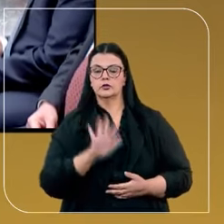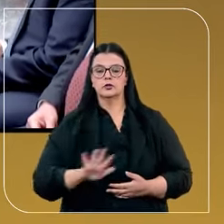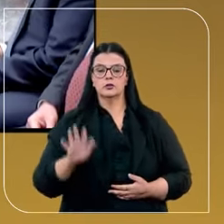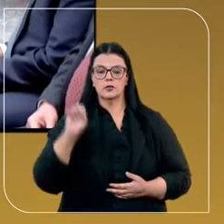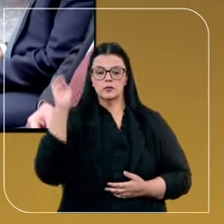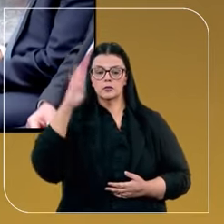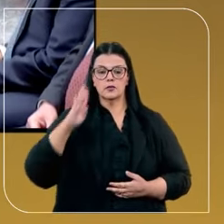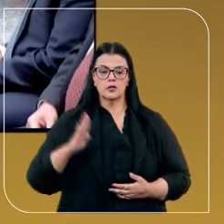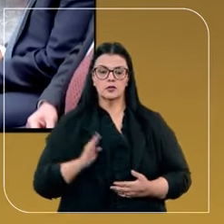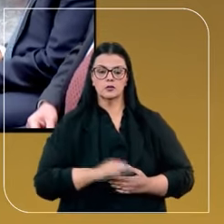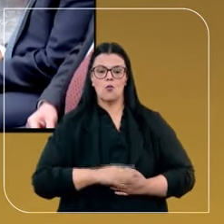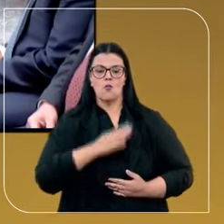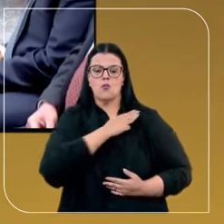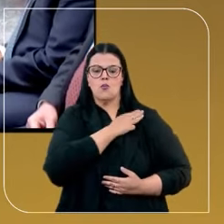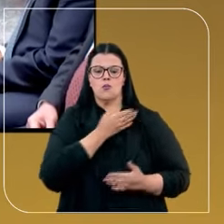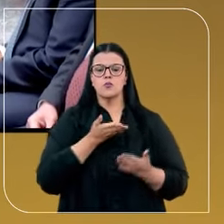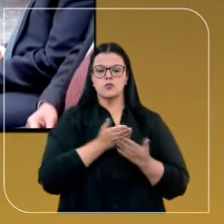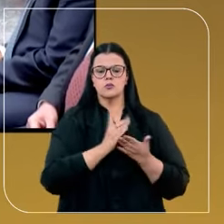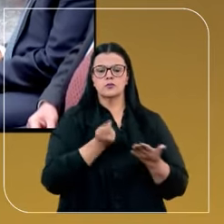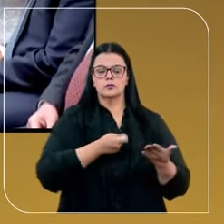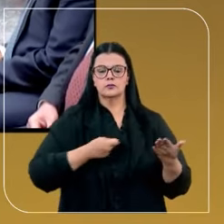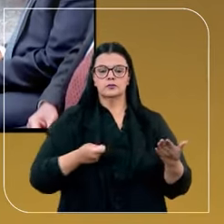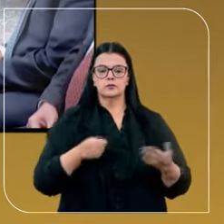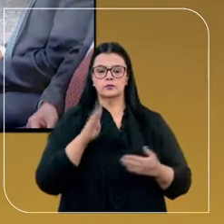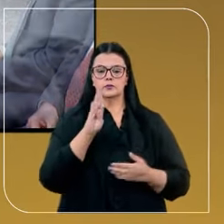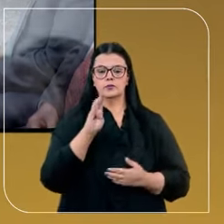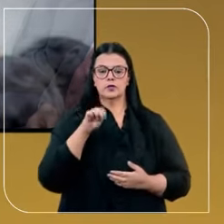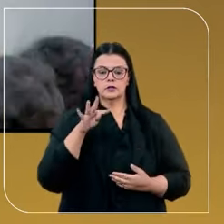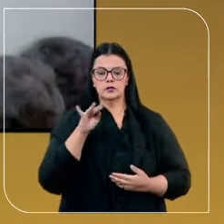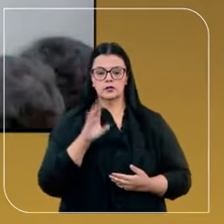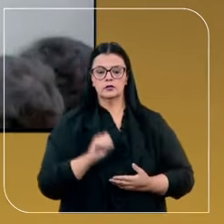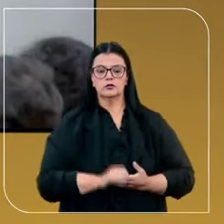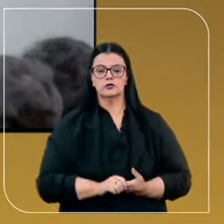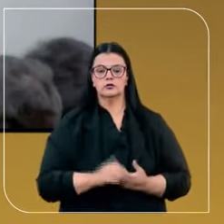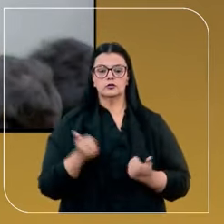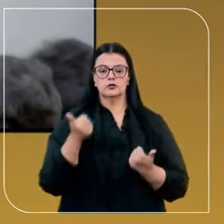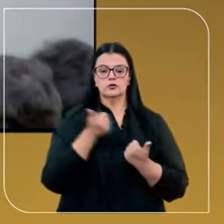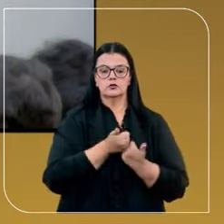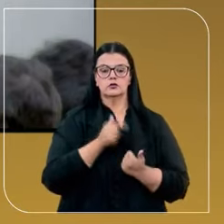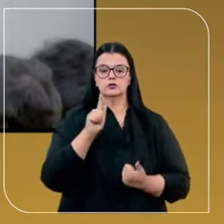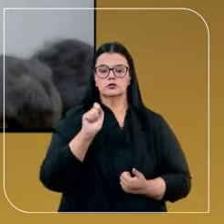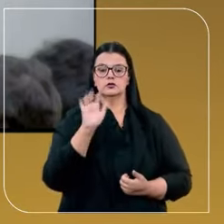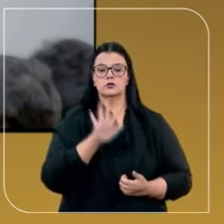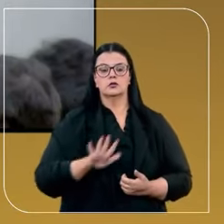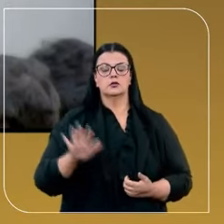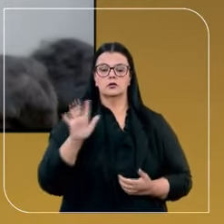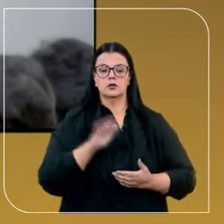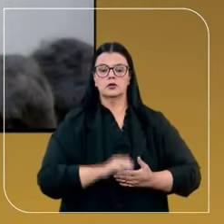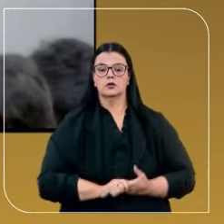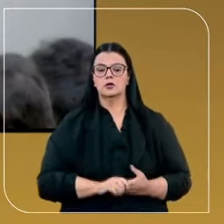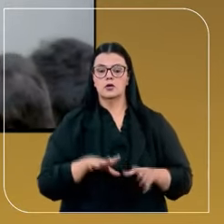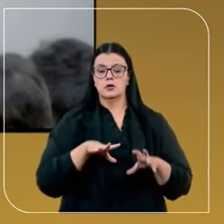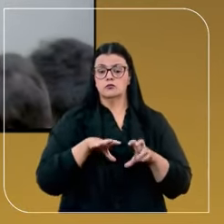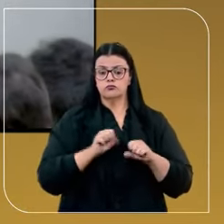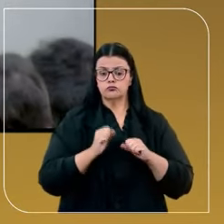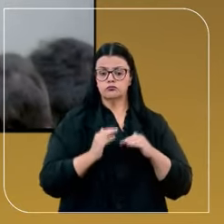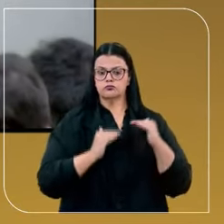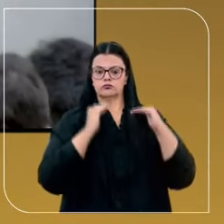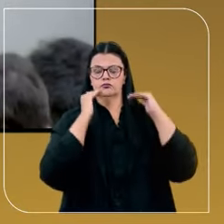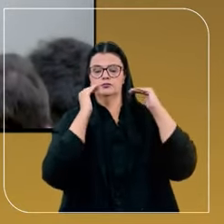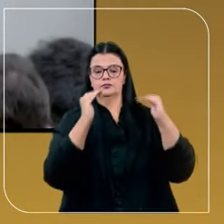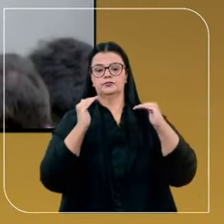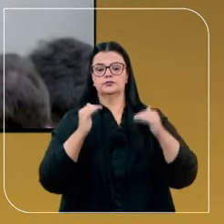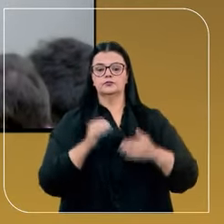o ministro Benedito Gonçalves, no cargo de diretor-geral da Escola Nacional de Formação e Aperfeiçoamento de Magistrado,